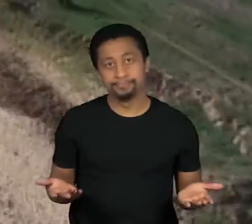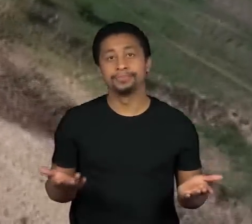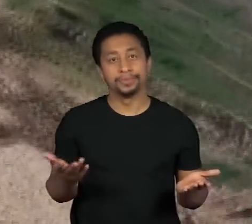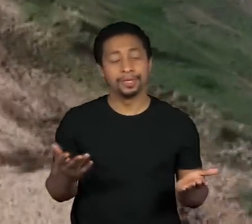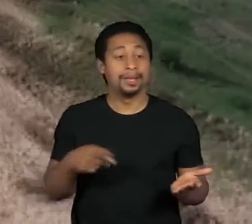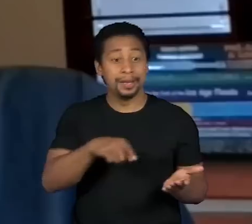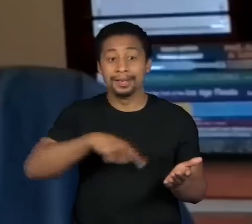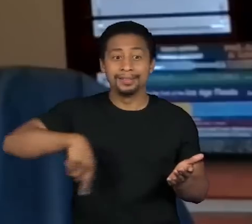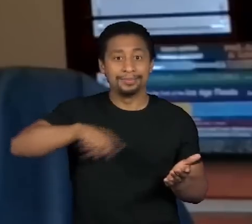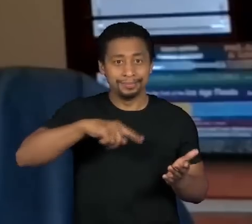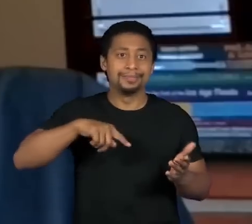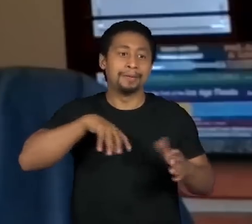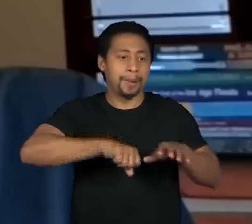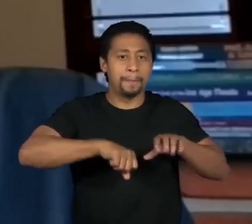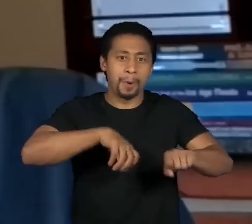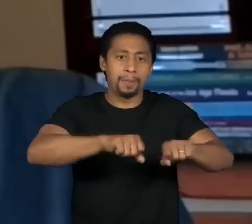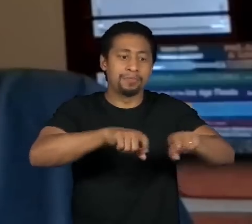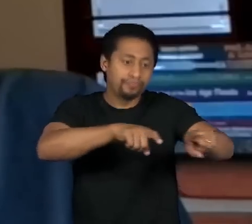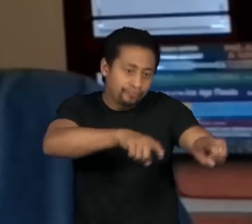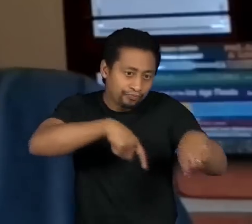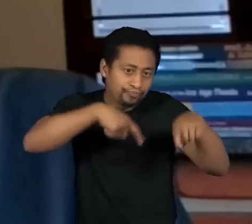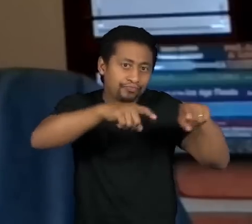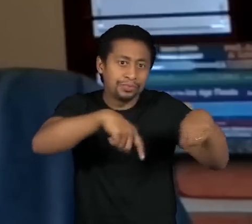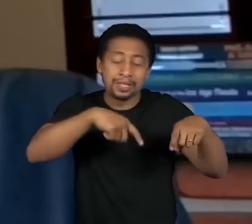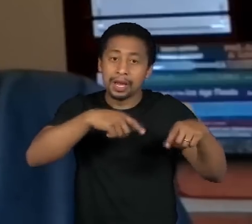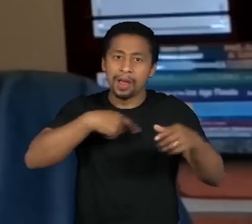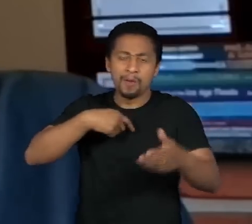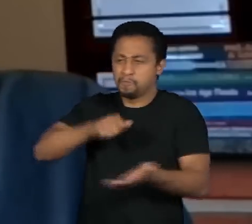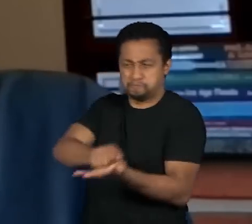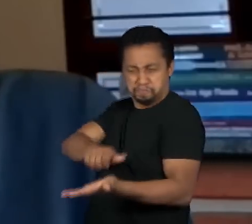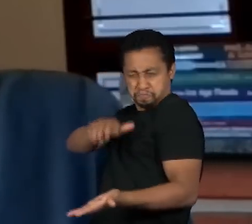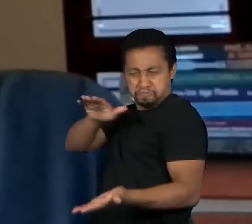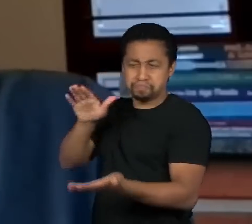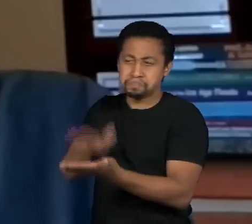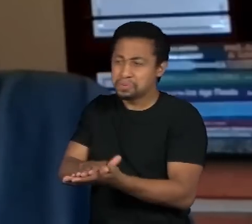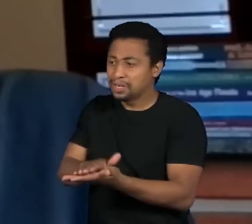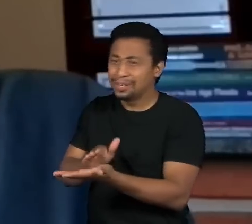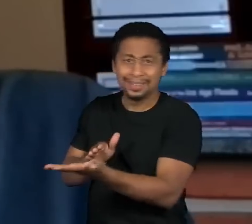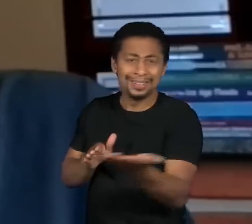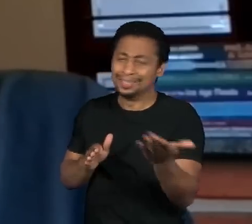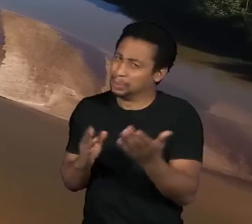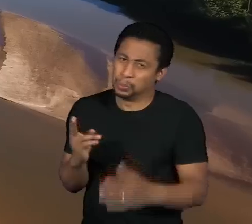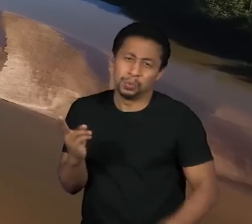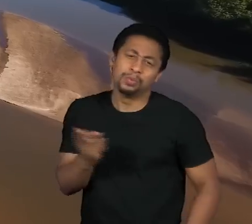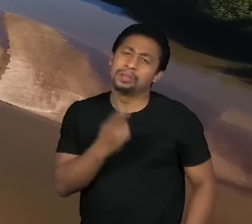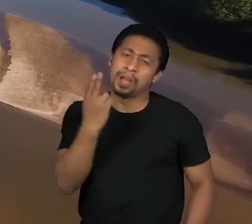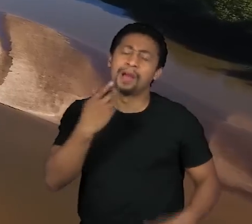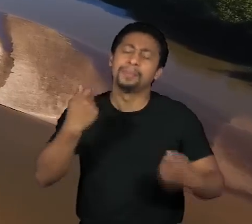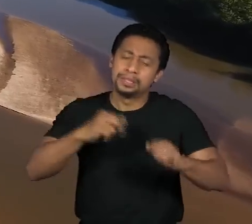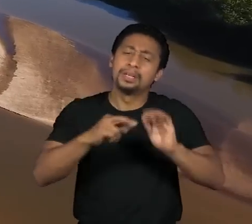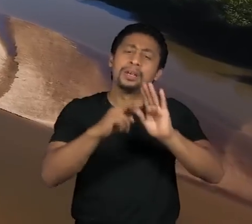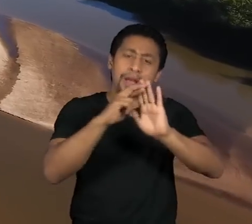ocupação da terra. A questão principal é assim, como ocupar, como gerenciar, como tratar o Pantanal.